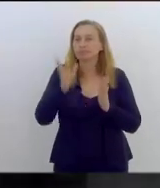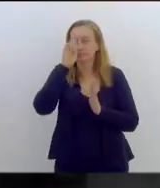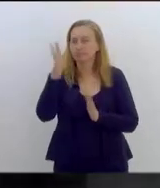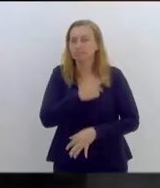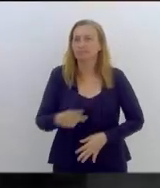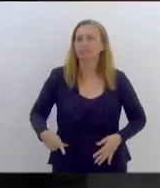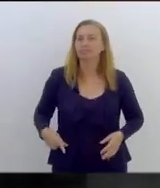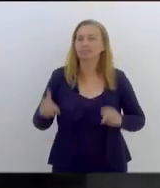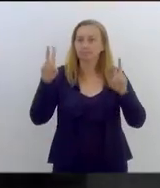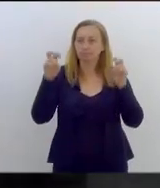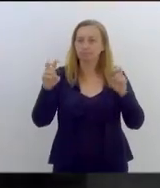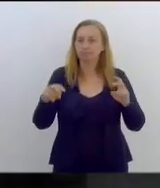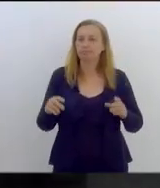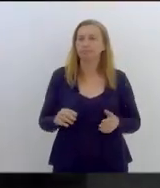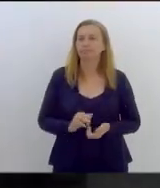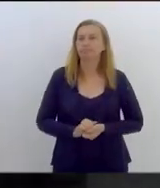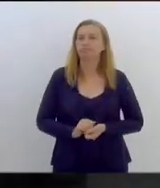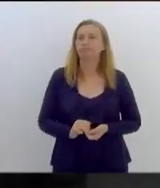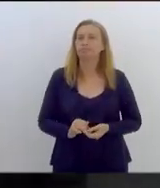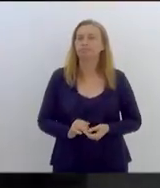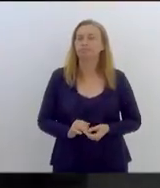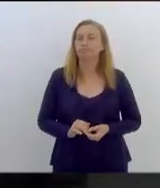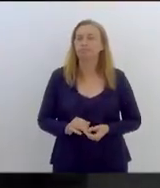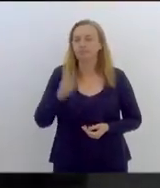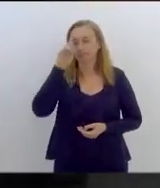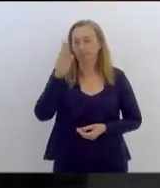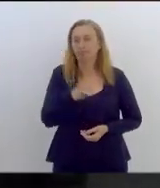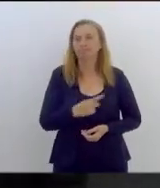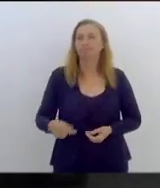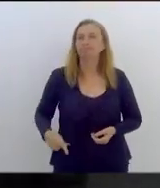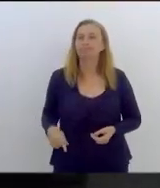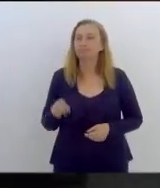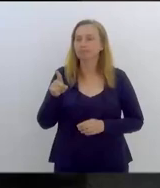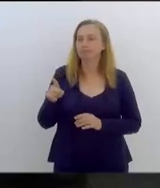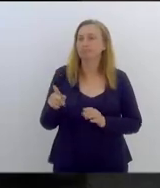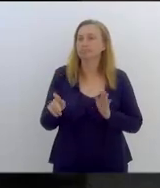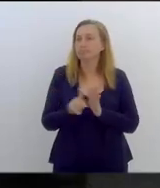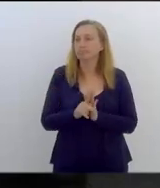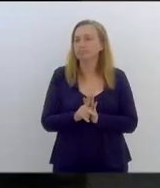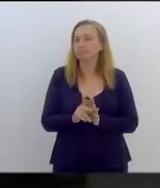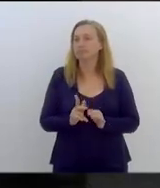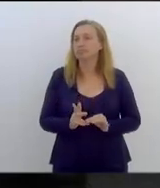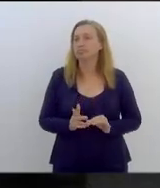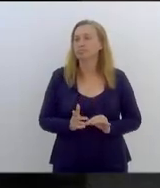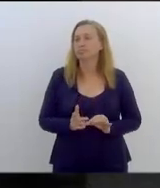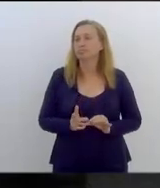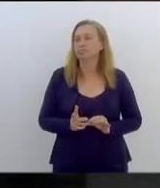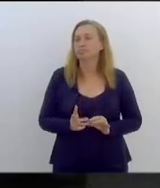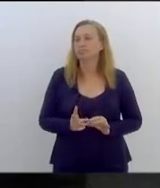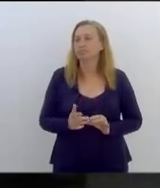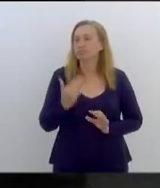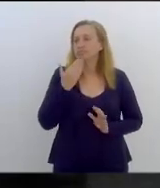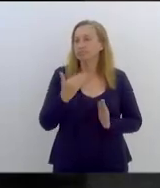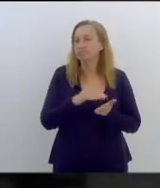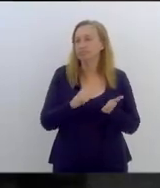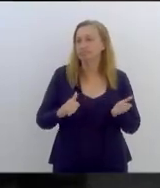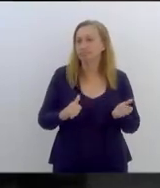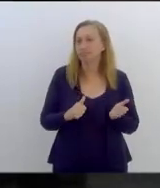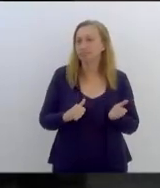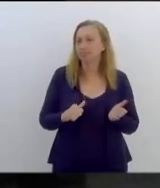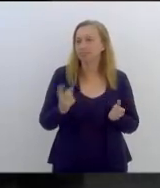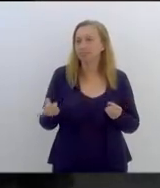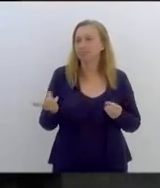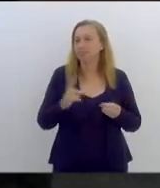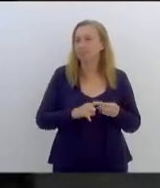projeto. Deputado Carlos Mink. Senhor presidente, esse projeto, eu vou pedir para retirar em pauta e